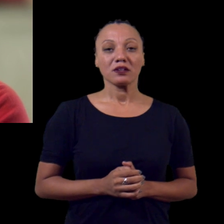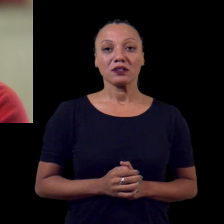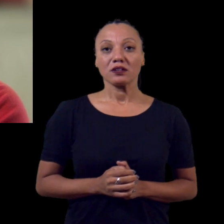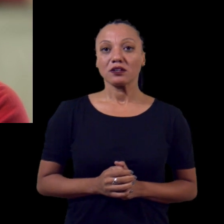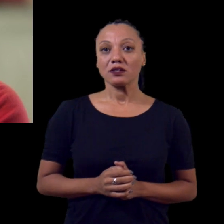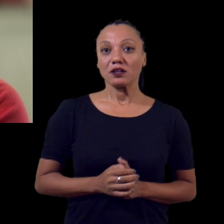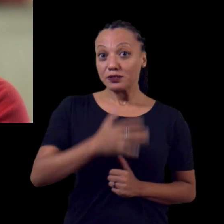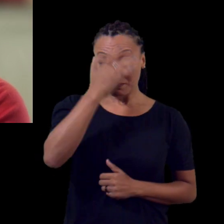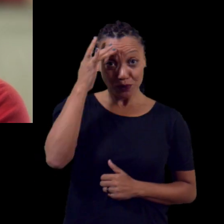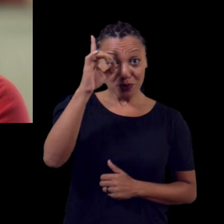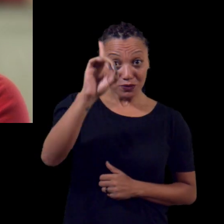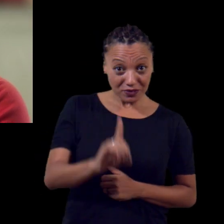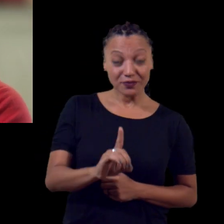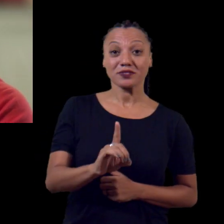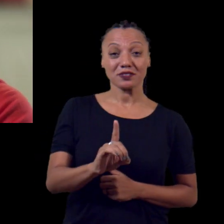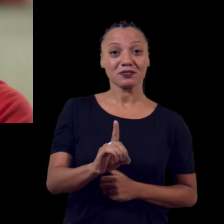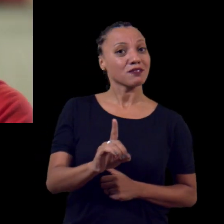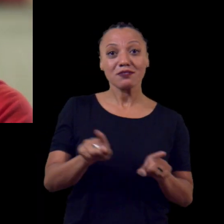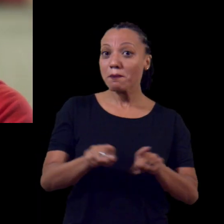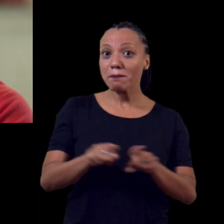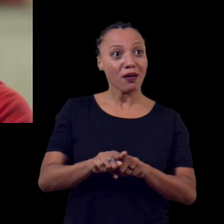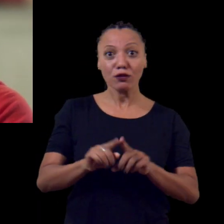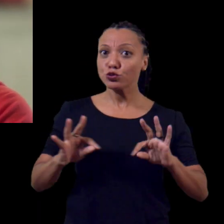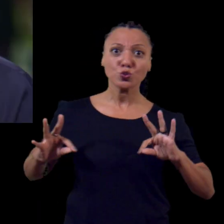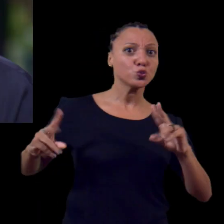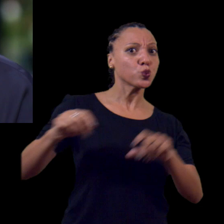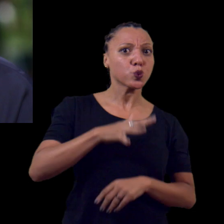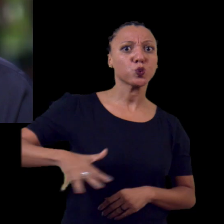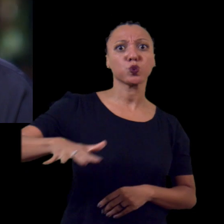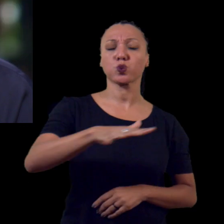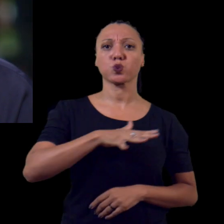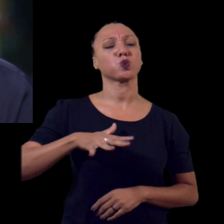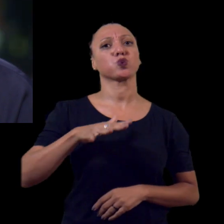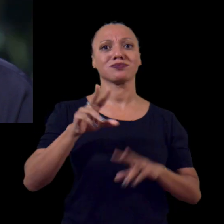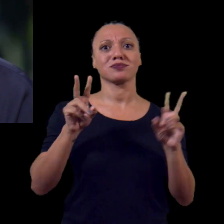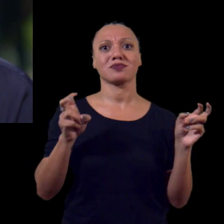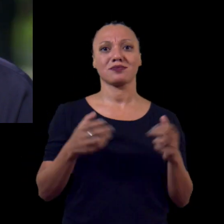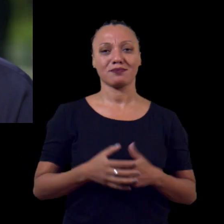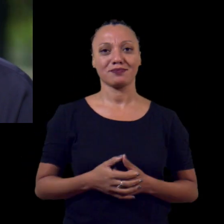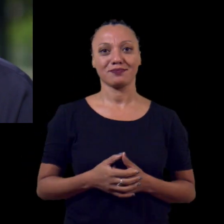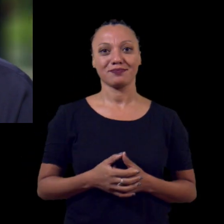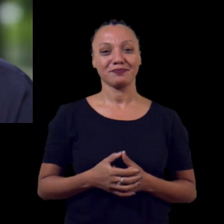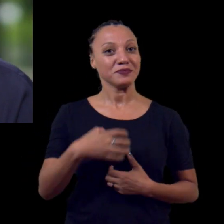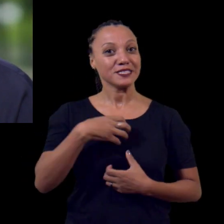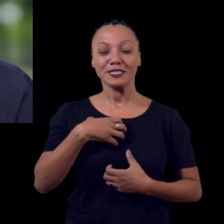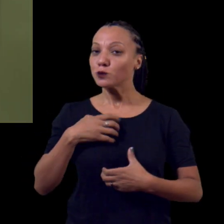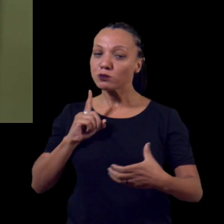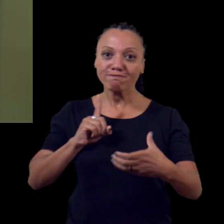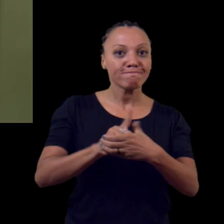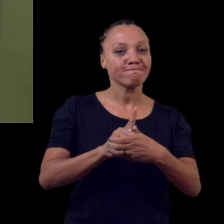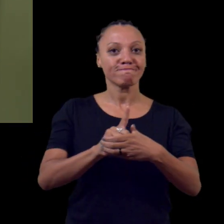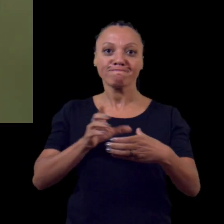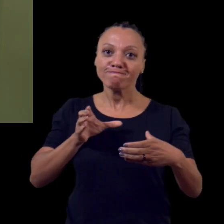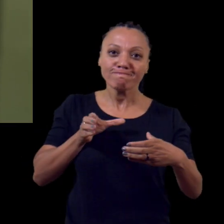pessoas com deficiência é uma questão de todos, Então eu me sinto parte disso porque não